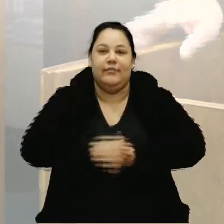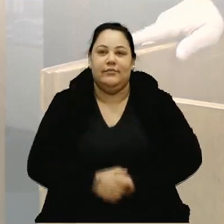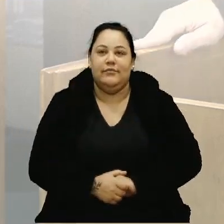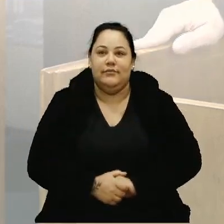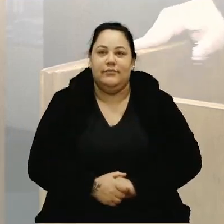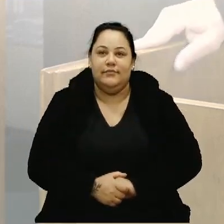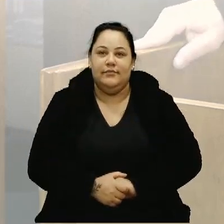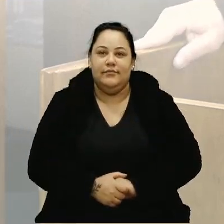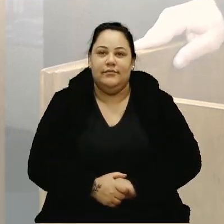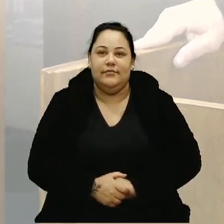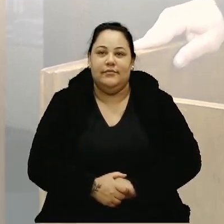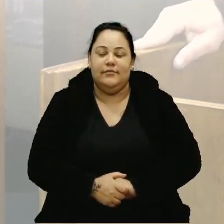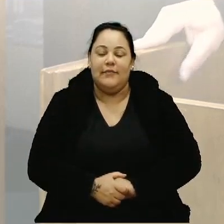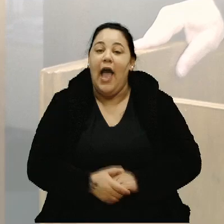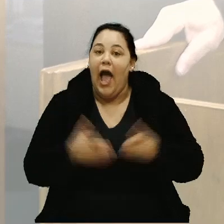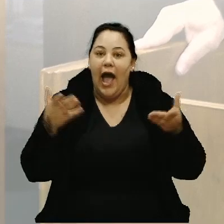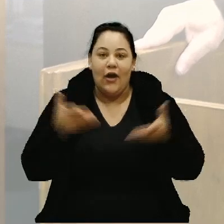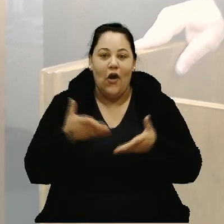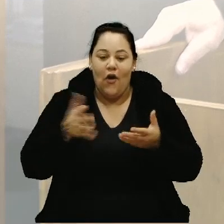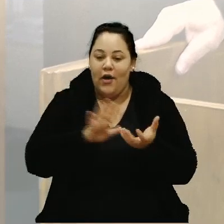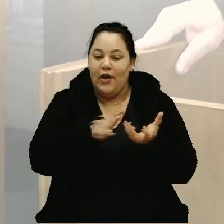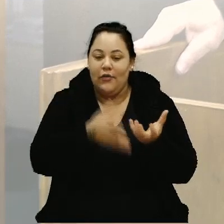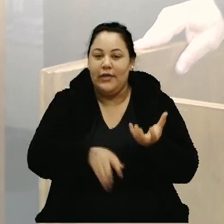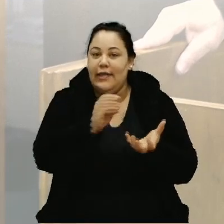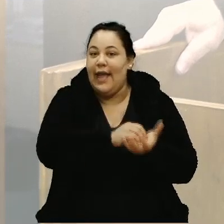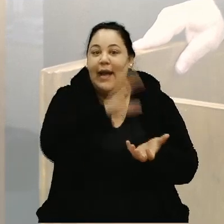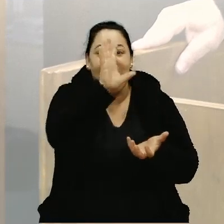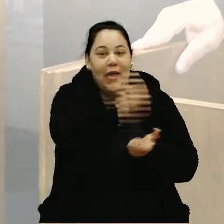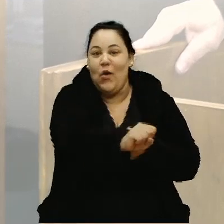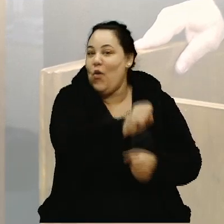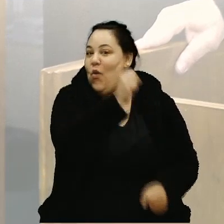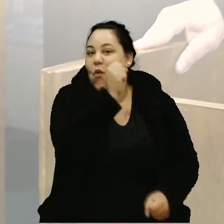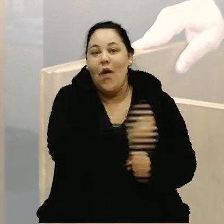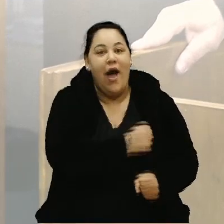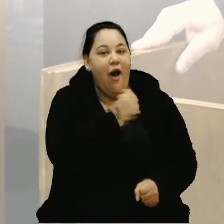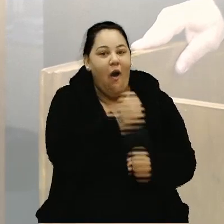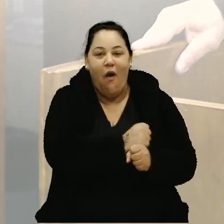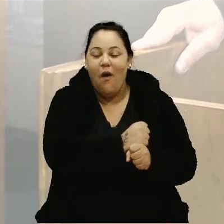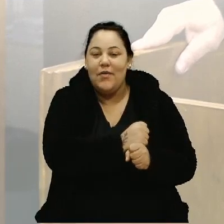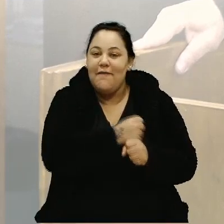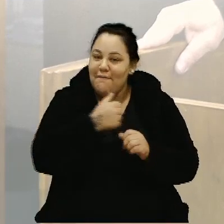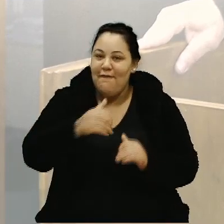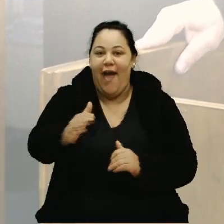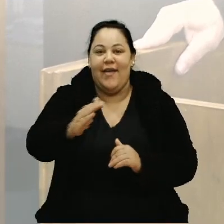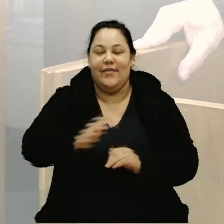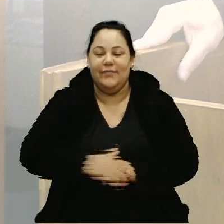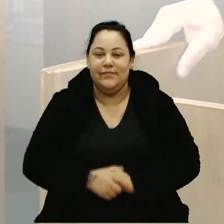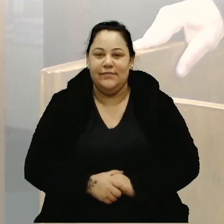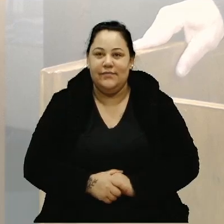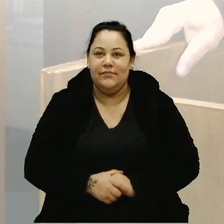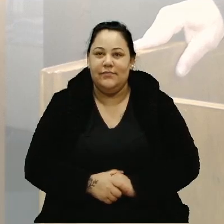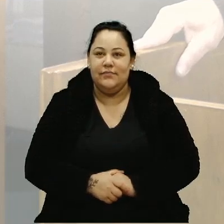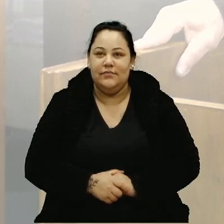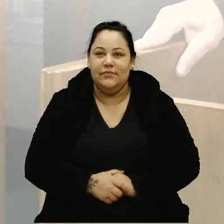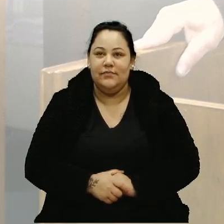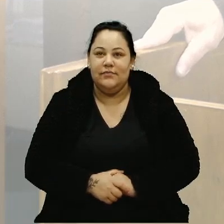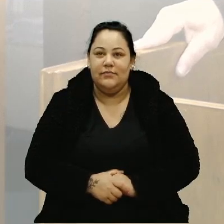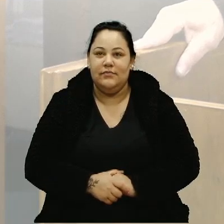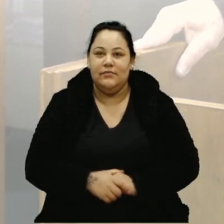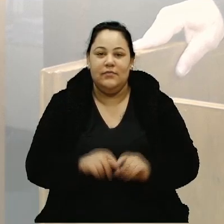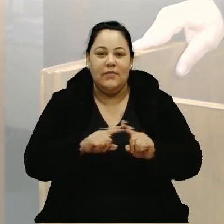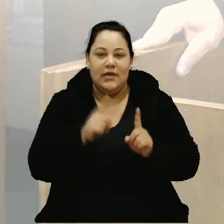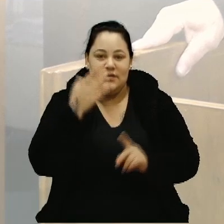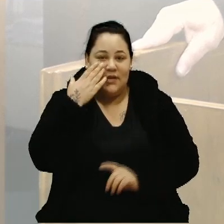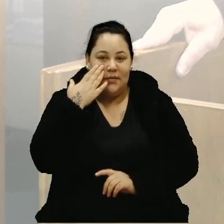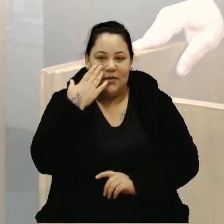oportuno. Agora a Codeca pegou, tá aí. Mas sabe que foi só naquele dia, pessoal? Depois a